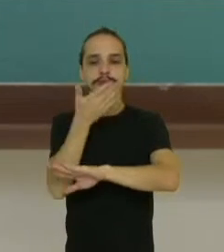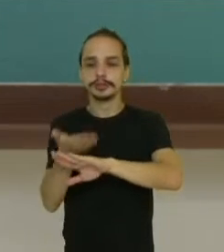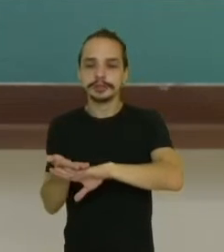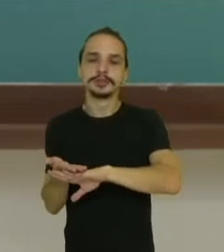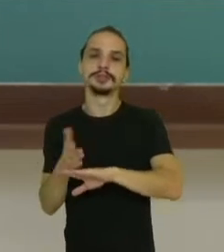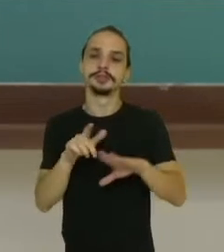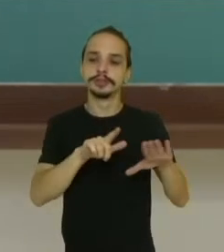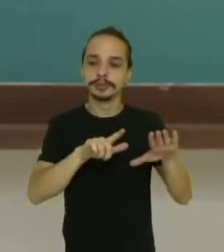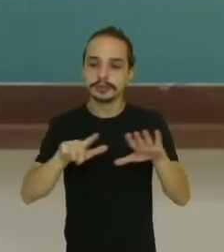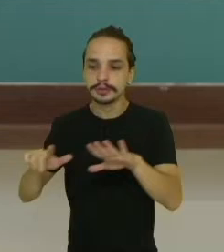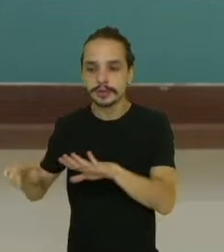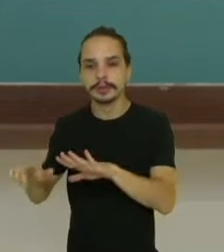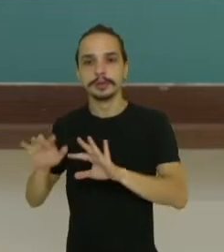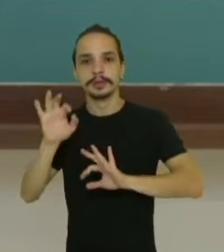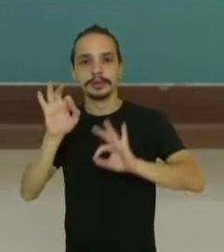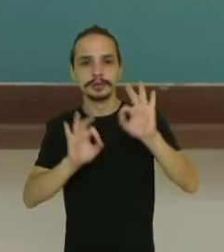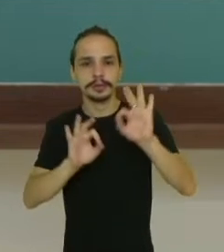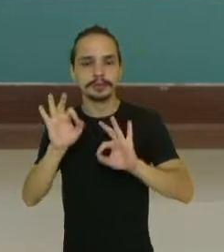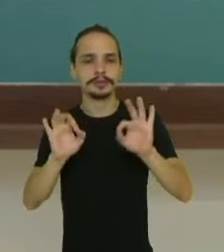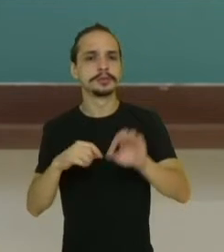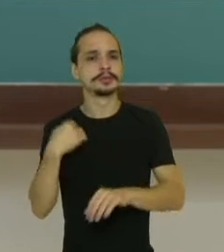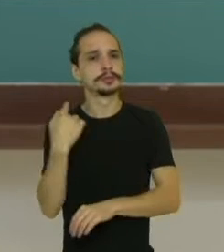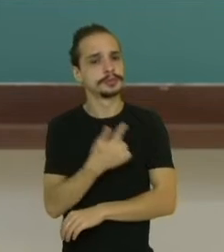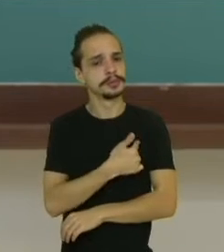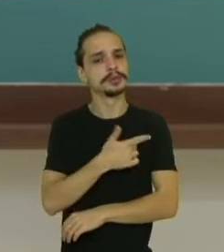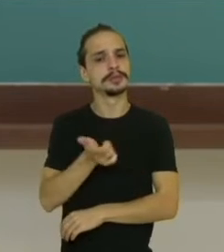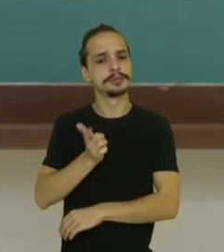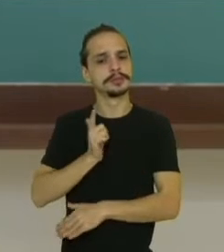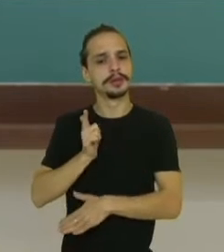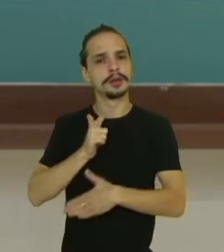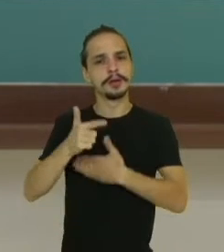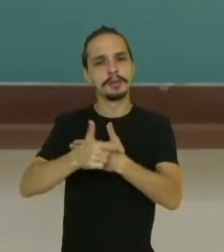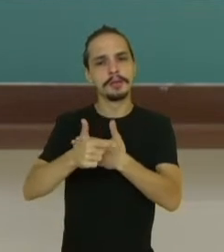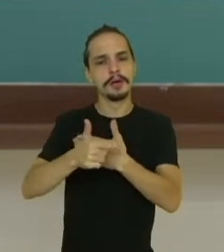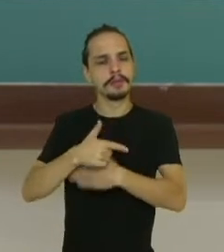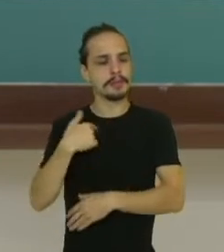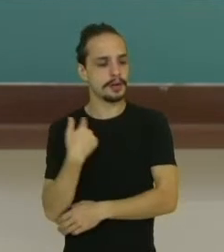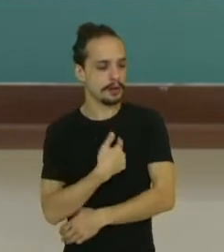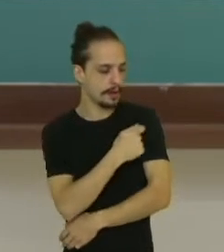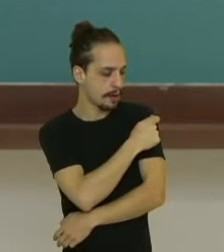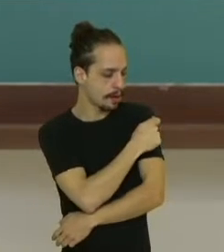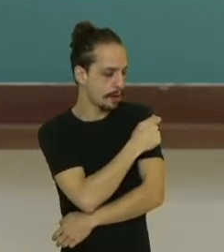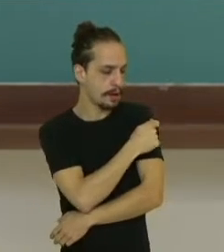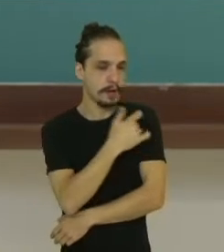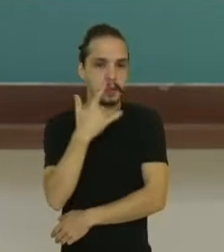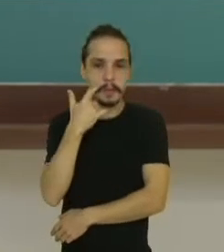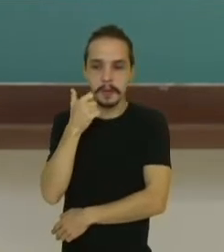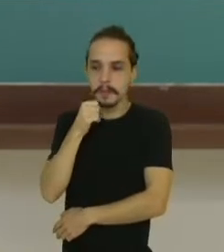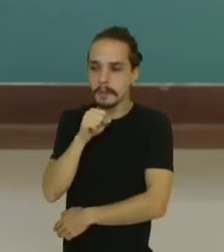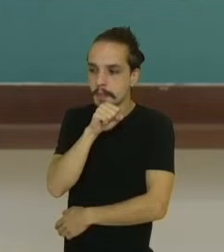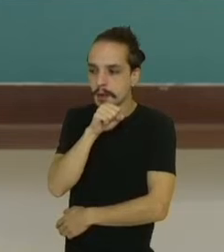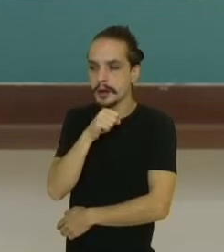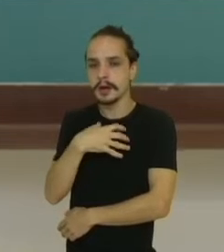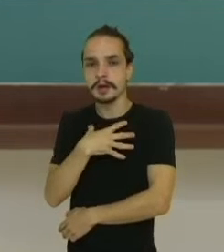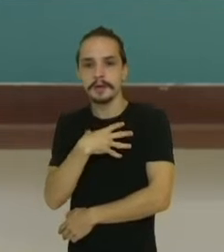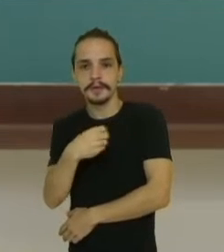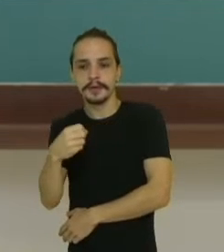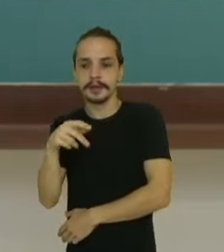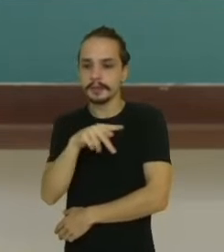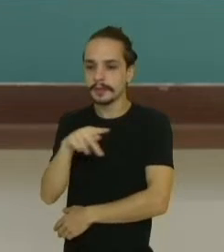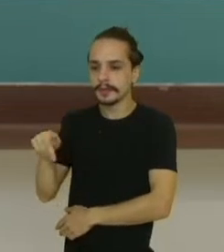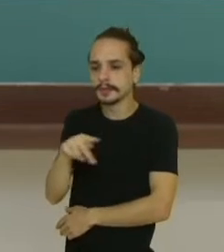semana nós que temos vários papéis sociais é nós somos alunos pais é somos